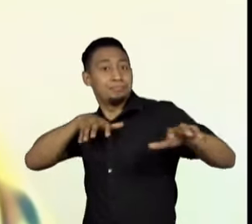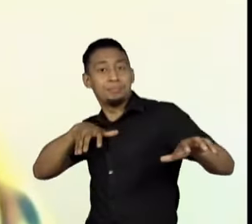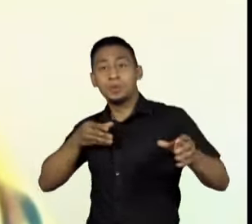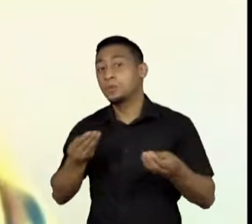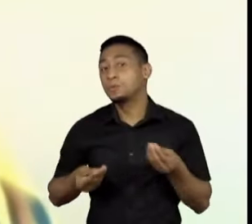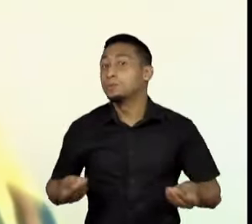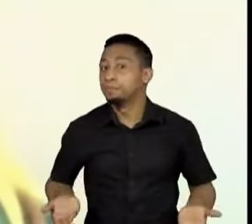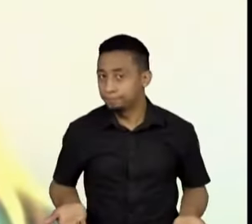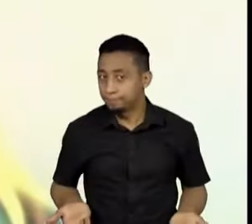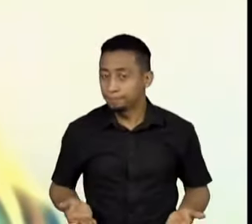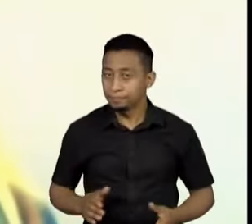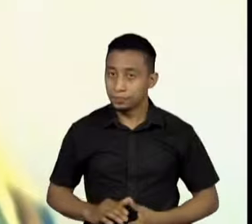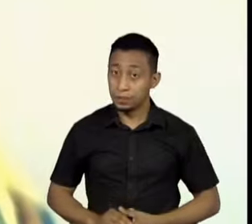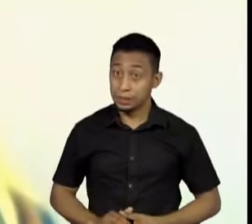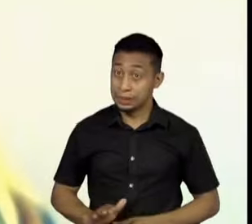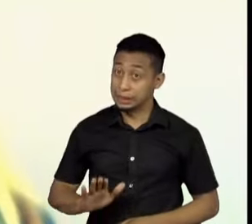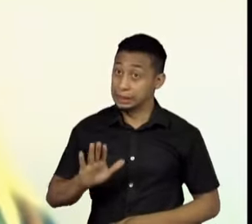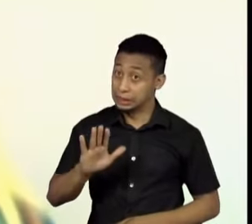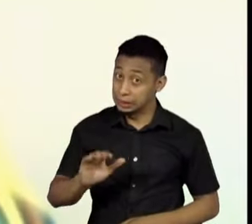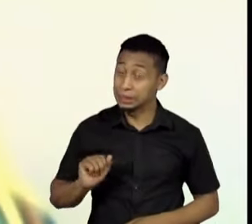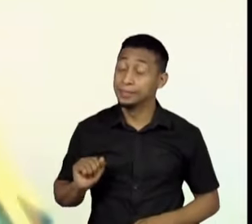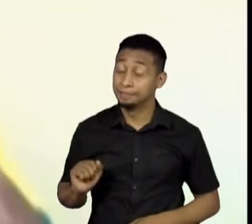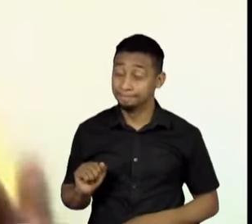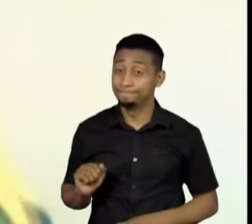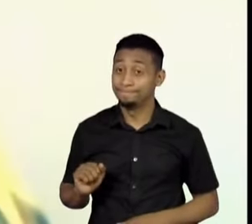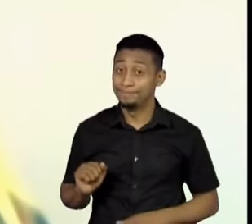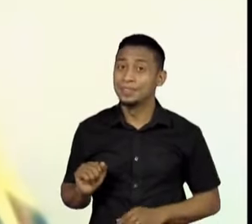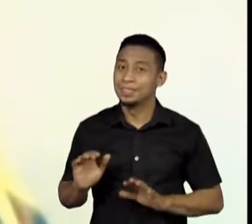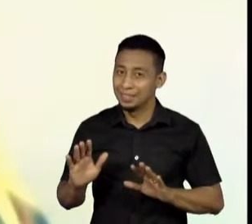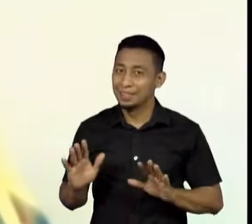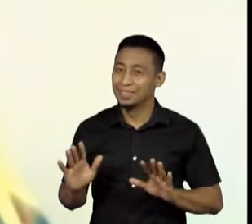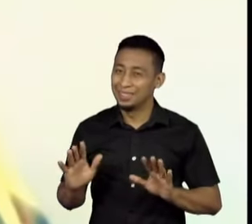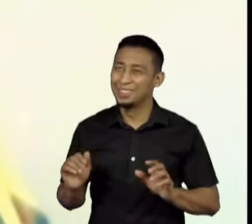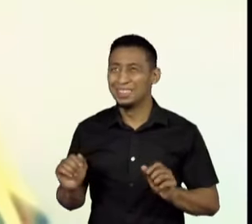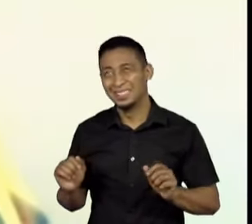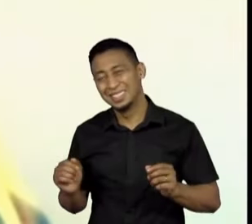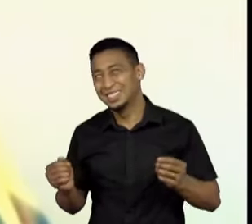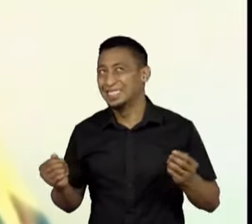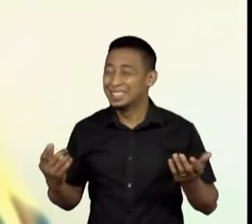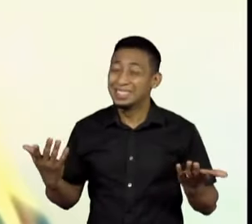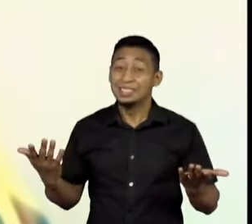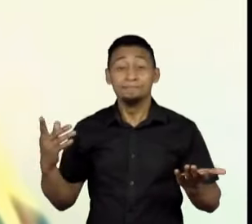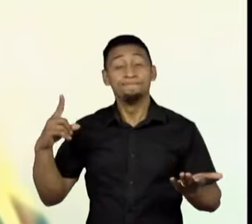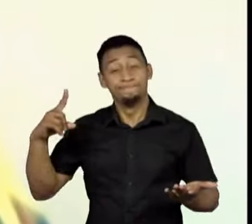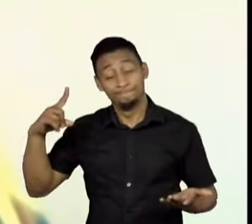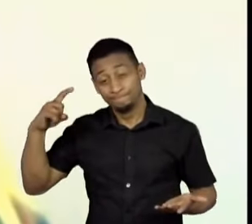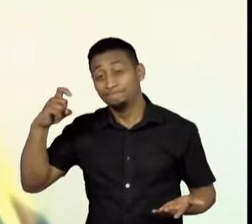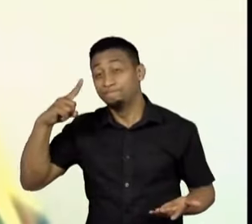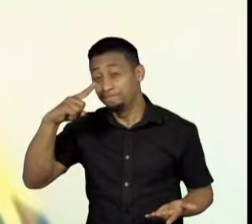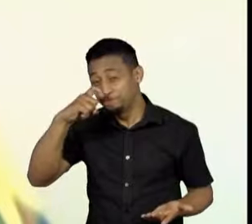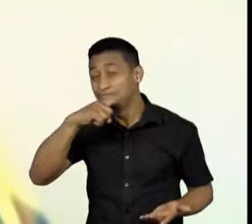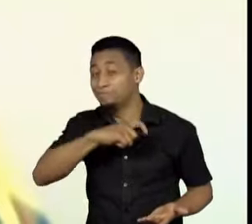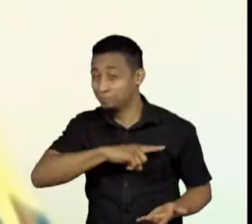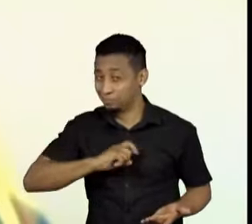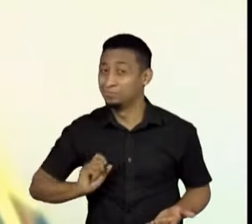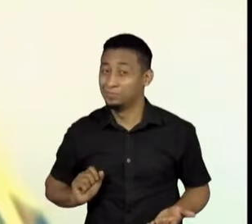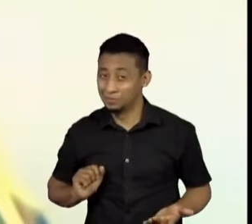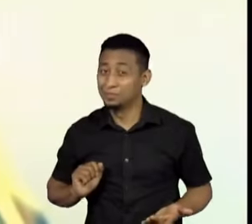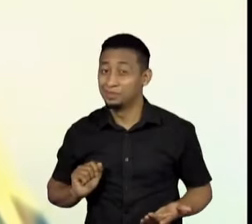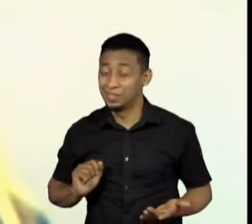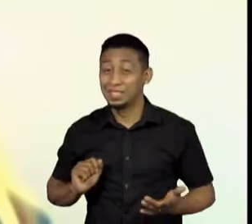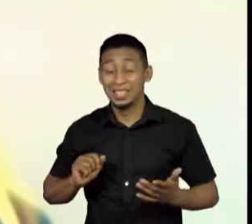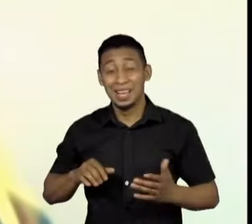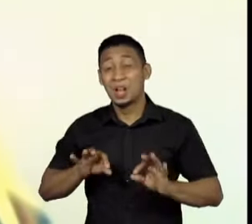Olha, primeiro que foi, né, e é muito difícil... lidar